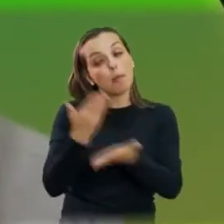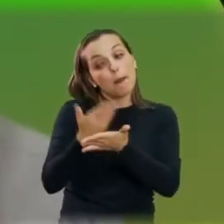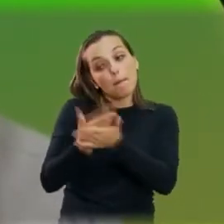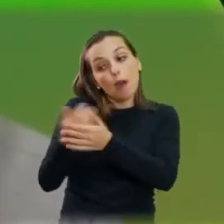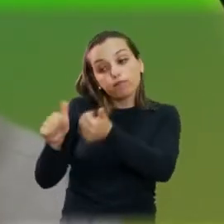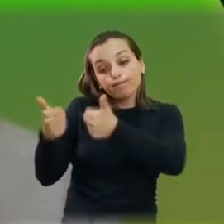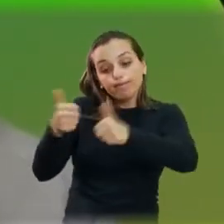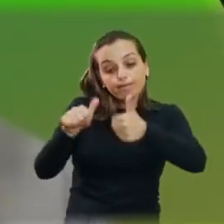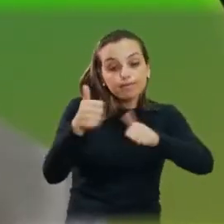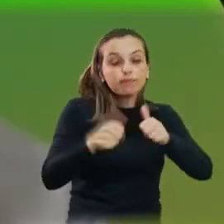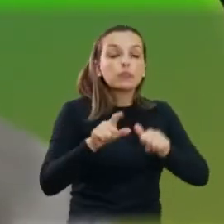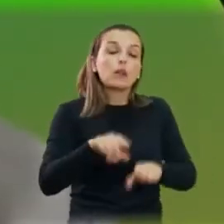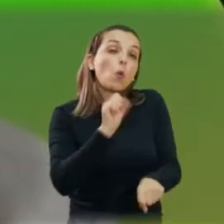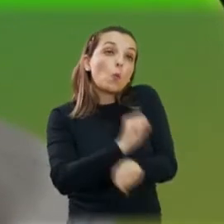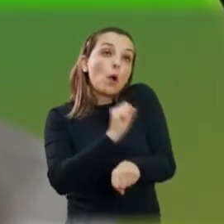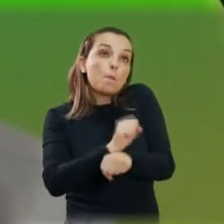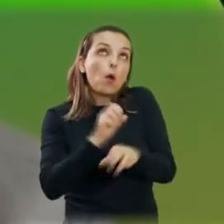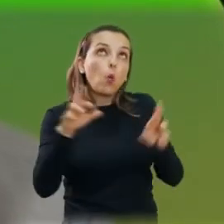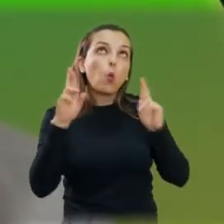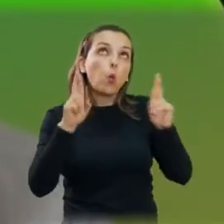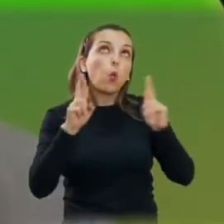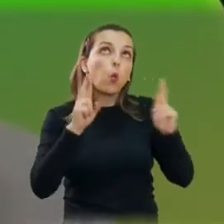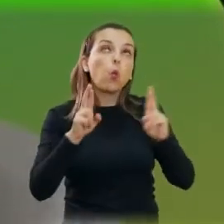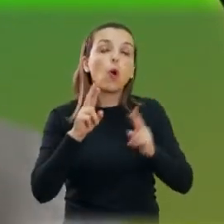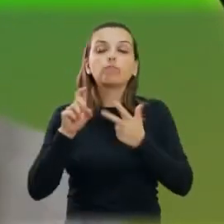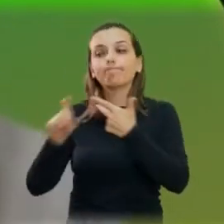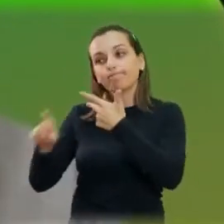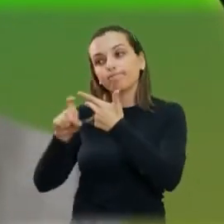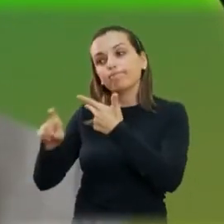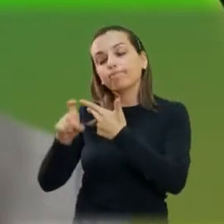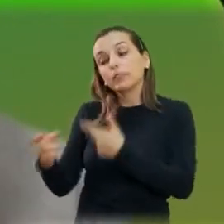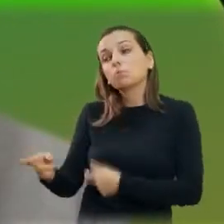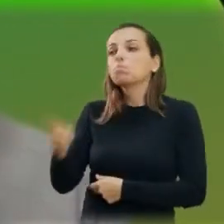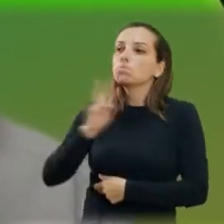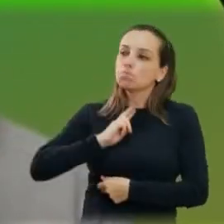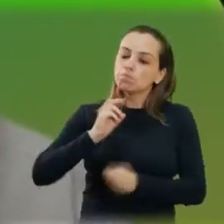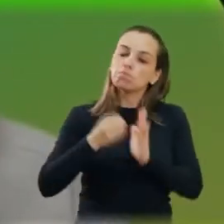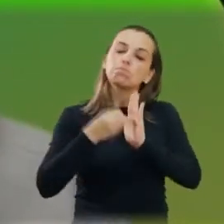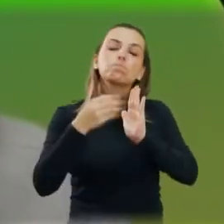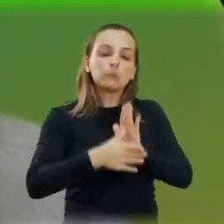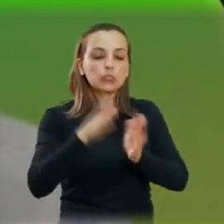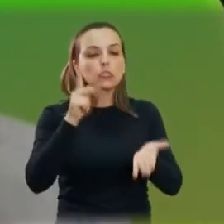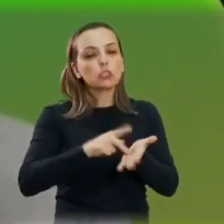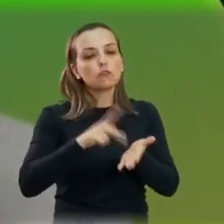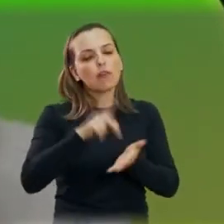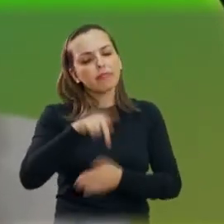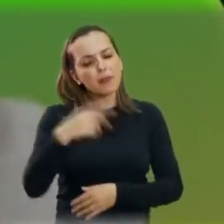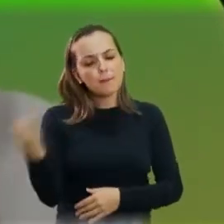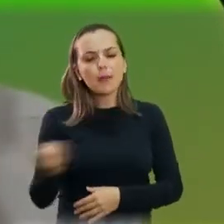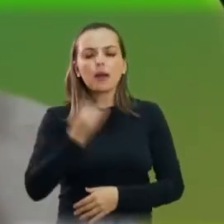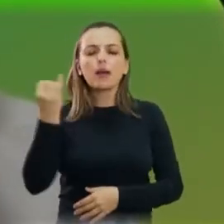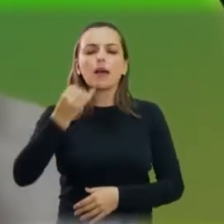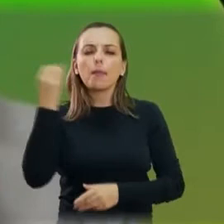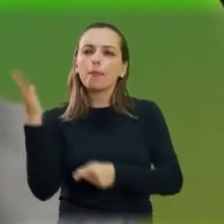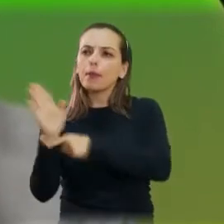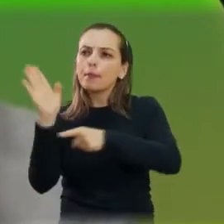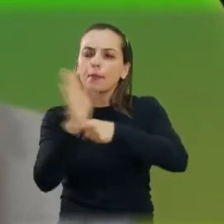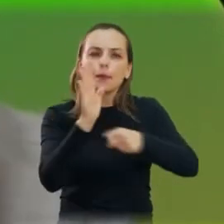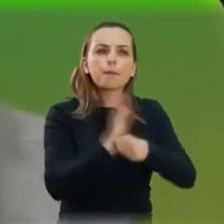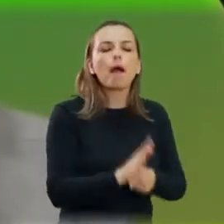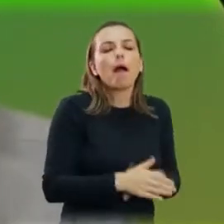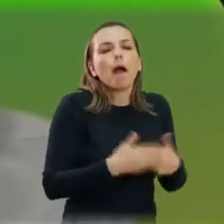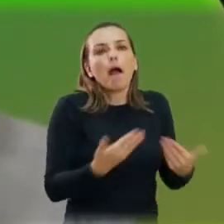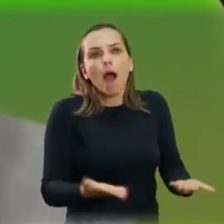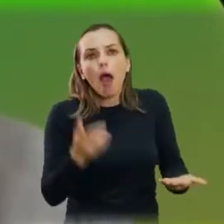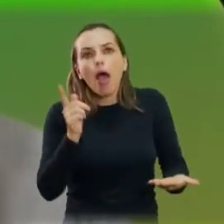estudado. Então, esperamos ver uma resposta do Poder Executivo sobre essa indicação que nós fizemos também, e que é muito importante para tentar ajudar de alguma forma,